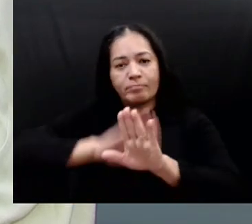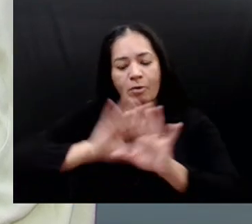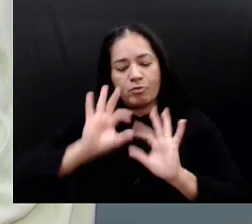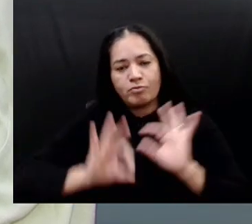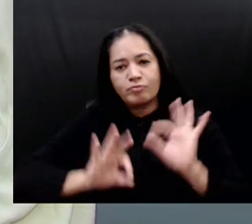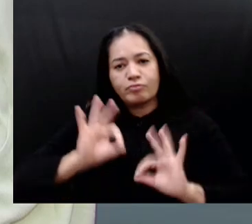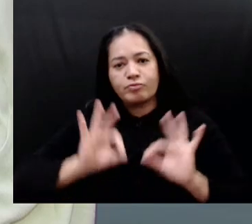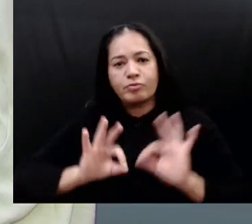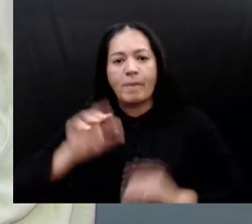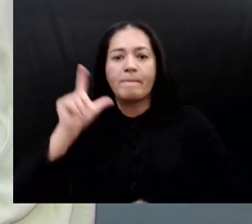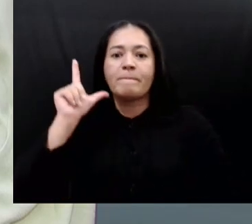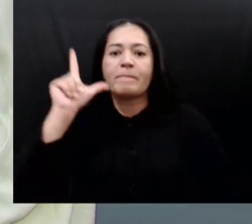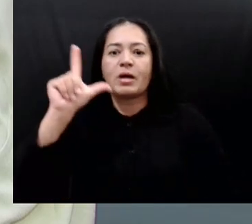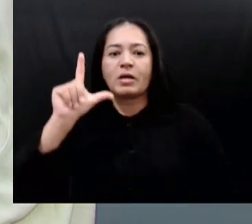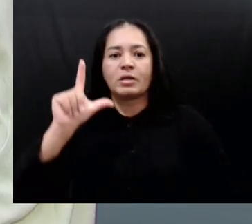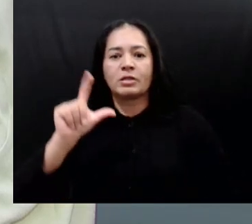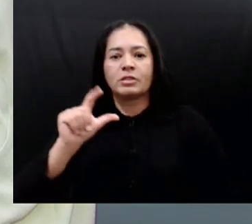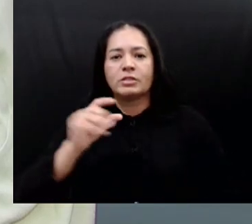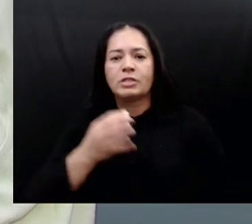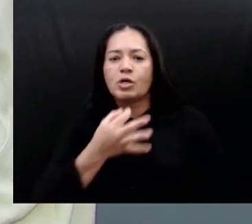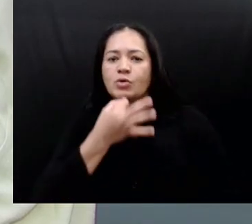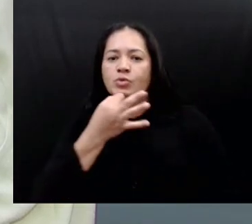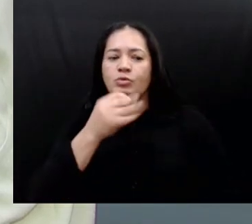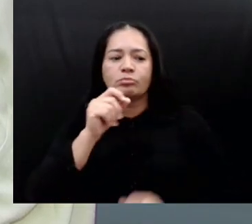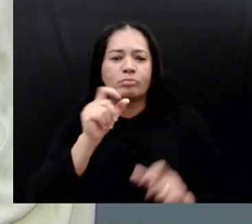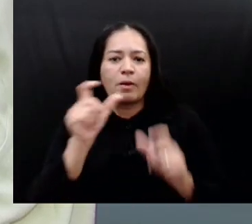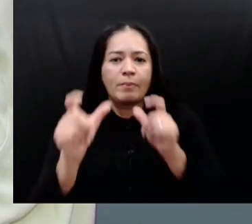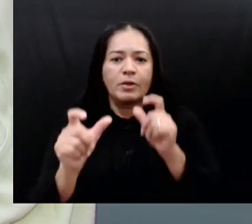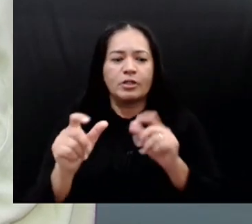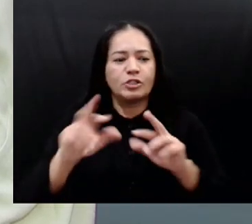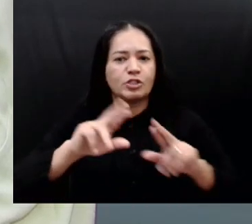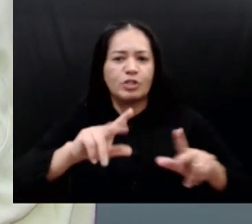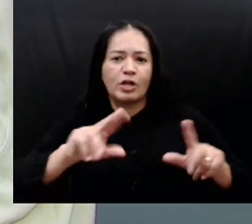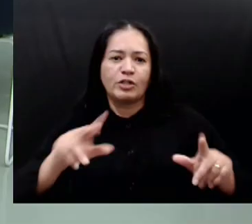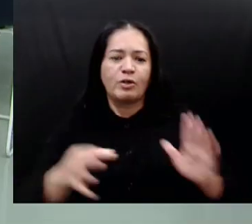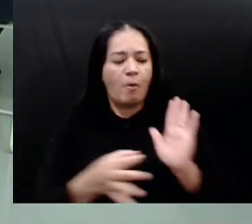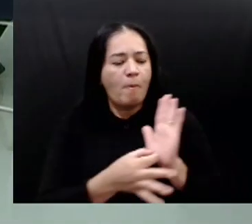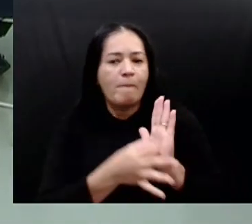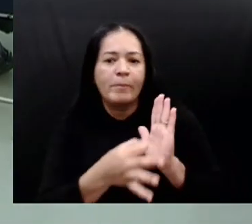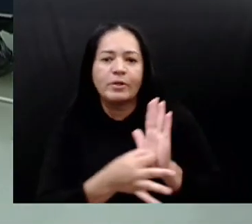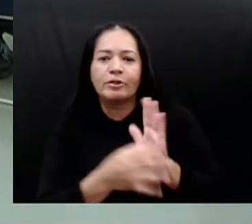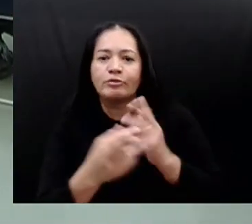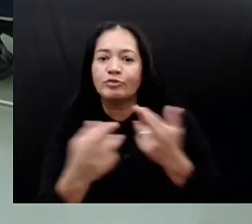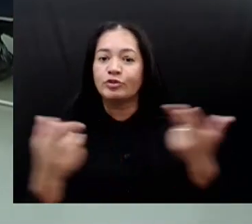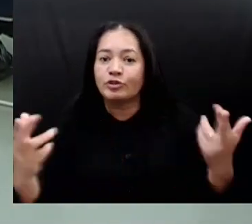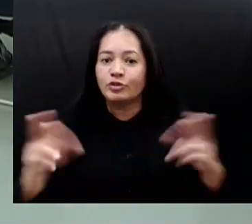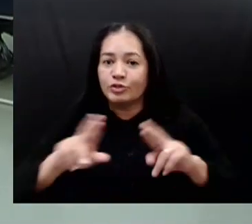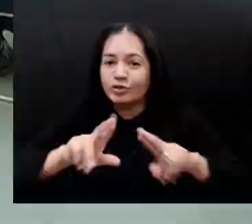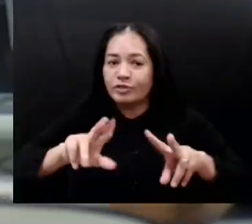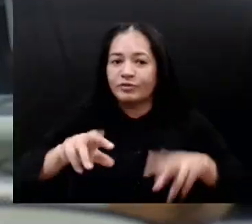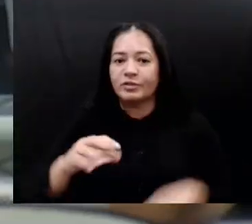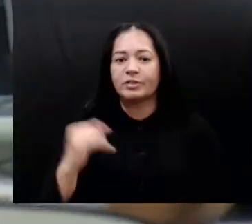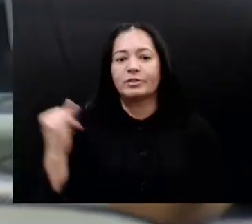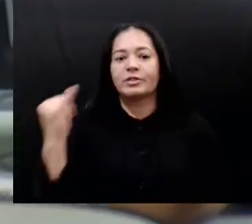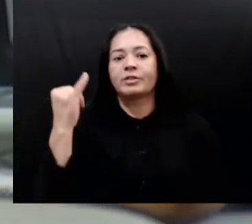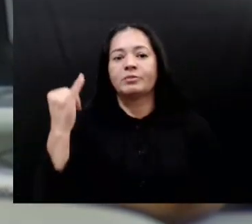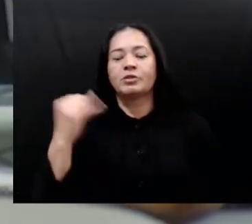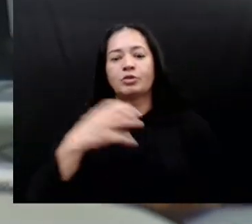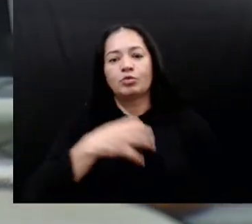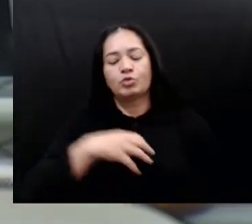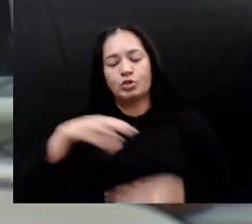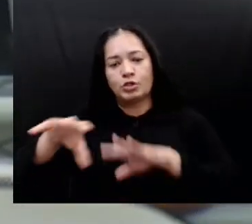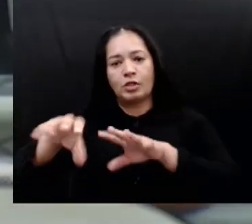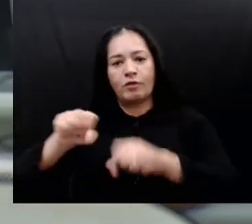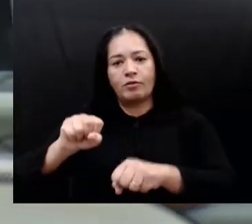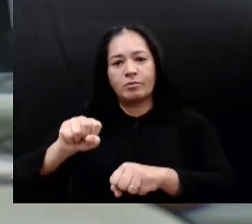senso crítico sobre diferentes situações, né? E assim, realmente eu acho muito importante essa formação, embora